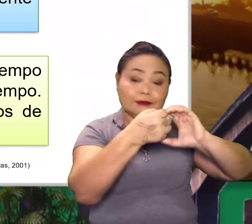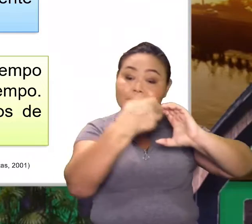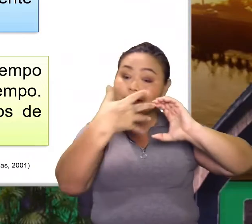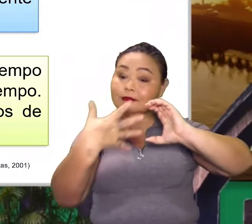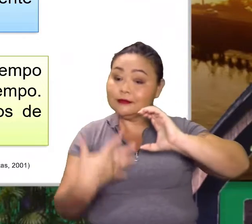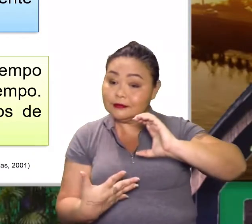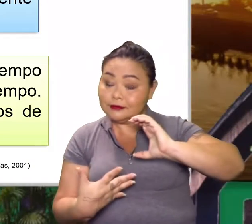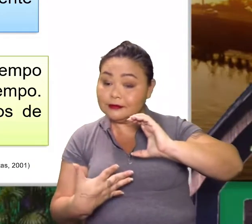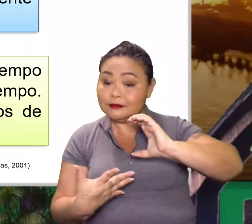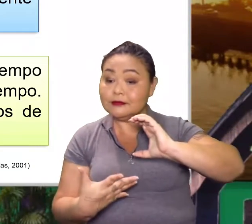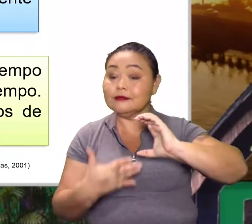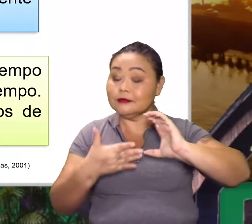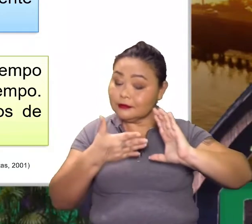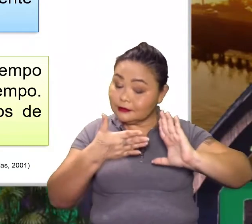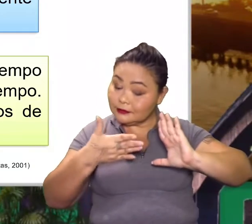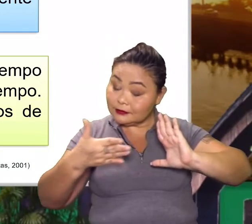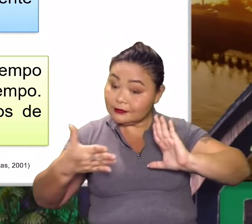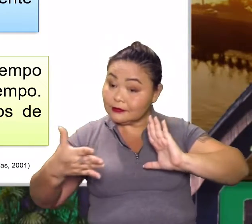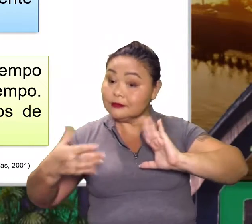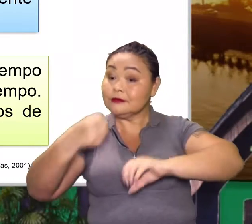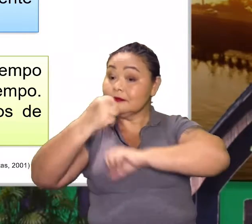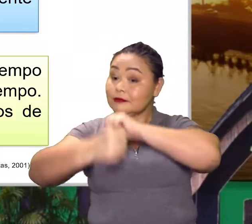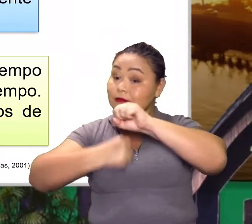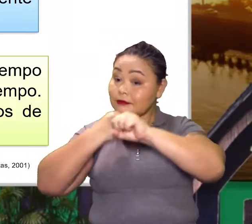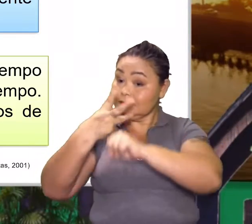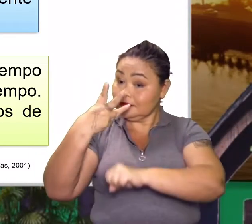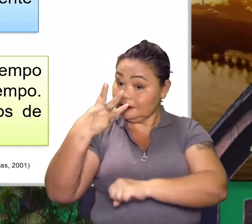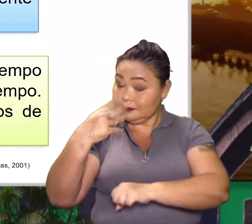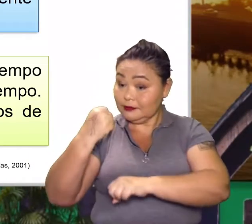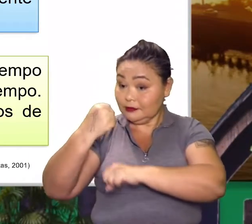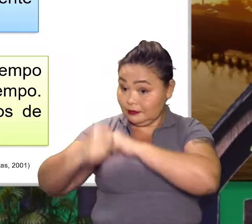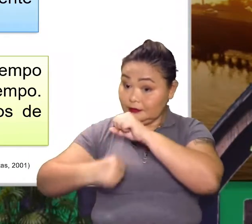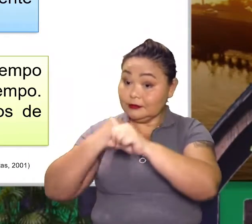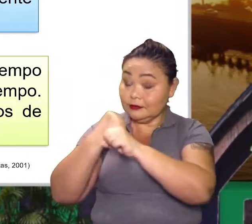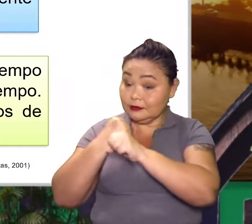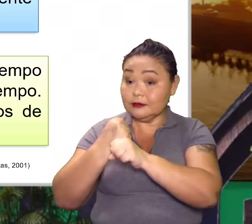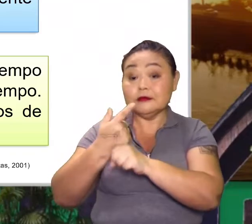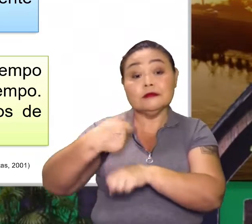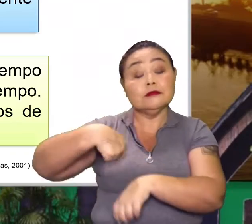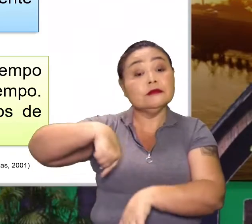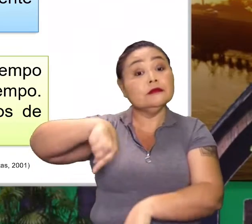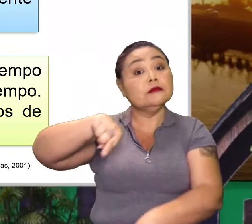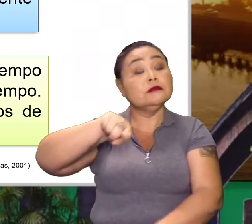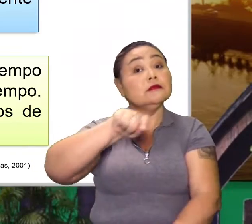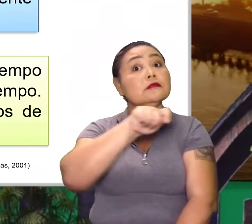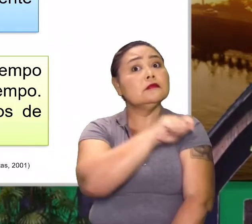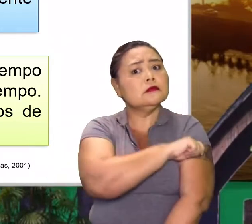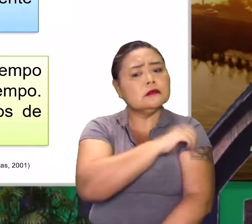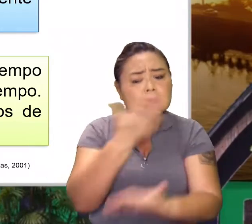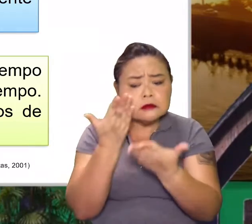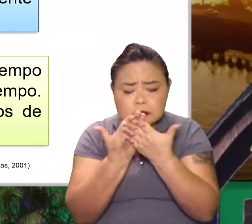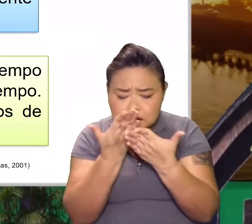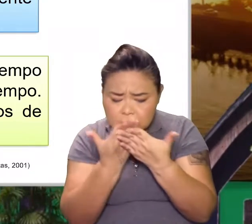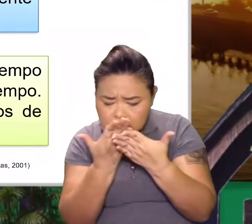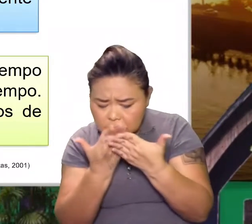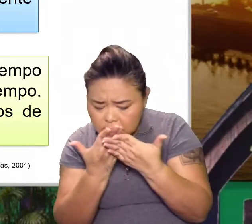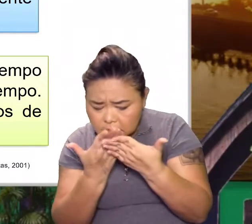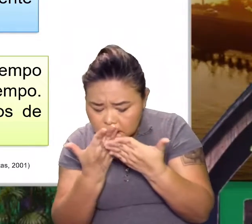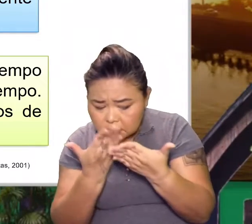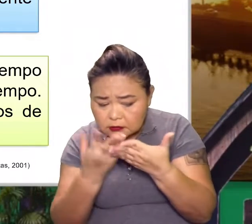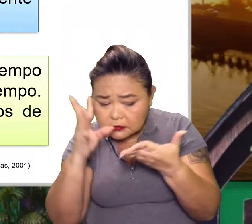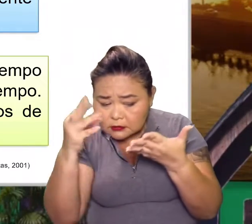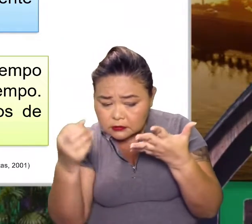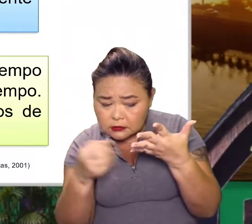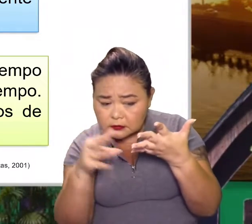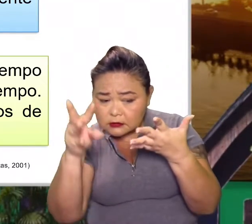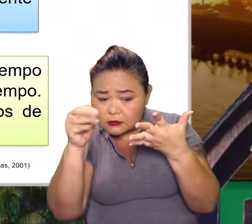de tempo durante 30 anos para que o aluno, para que seja estudado e dado